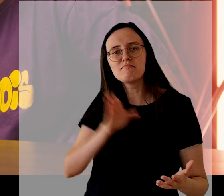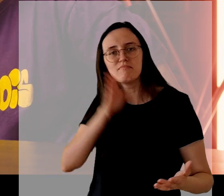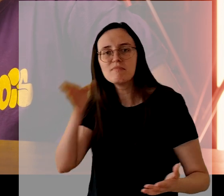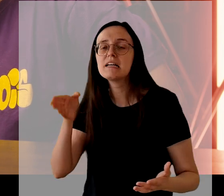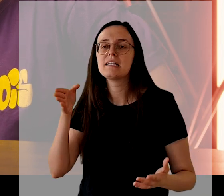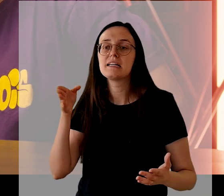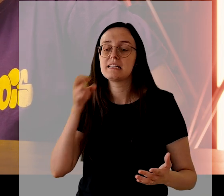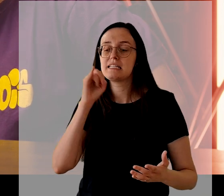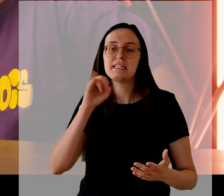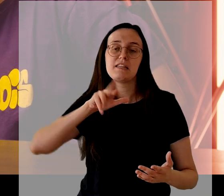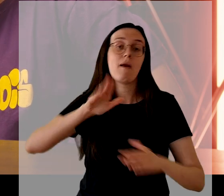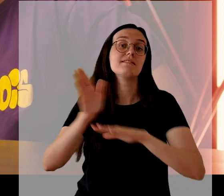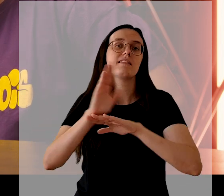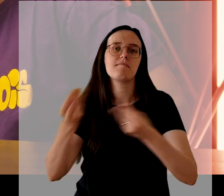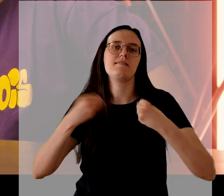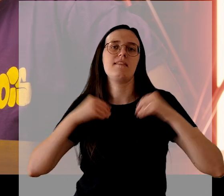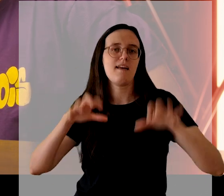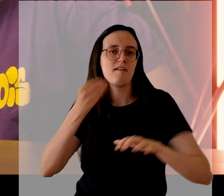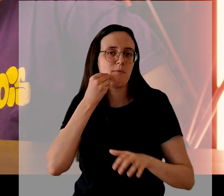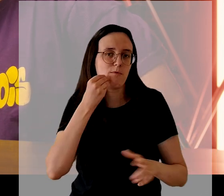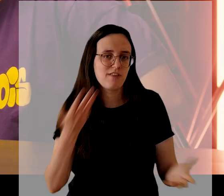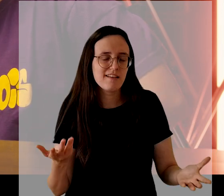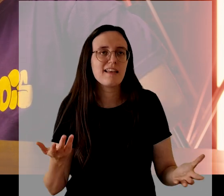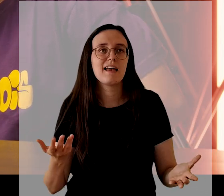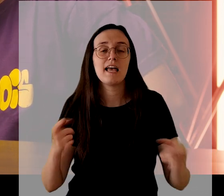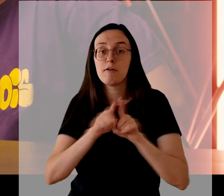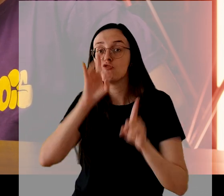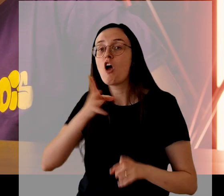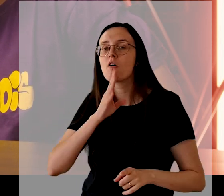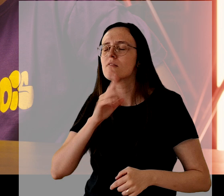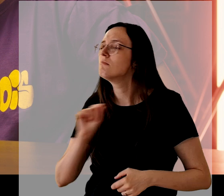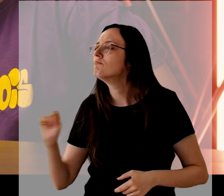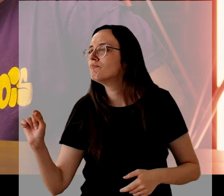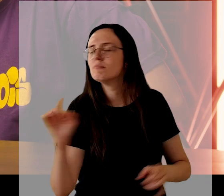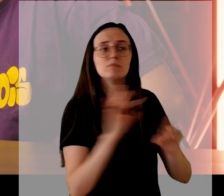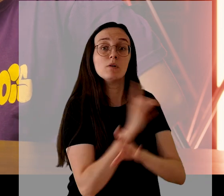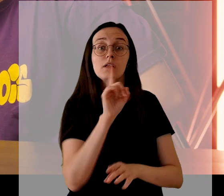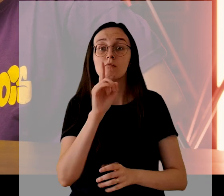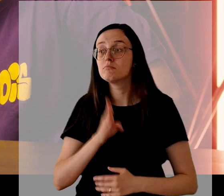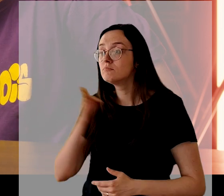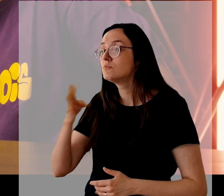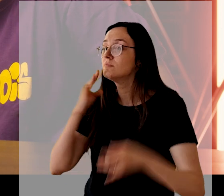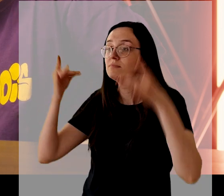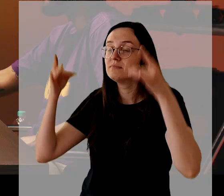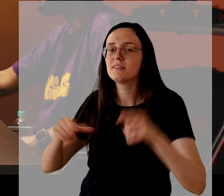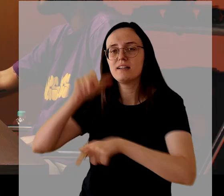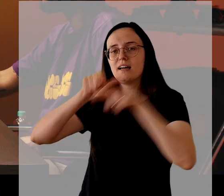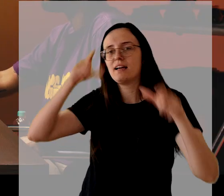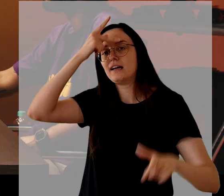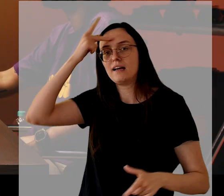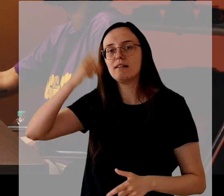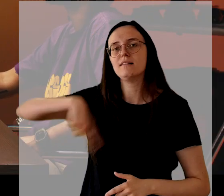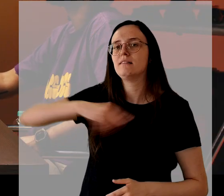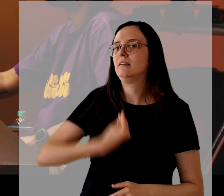acessando se não fosse os cinemas. E não só conhecer, passar por lá, né? Conhecer intimamente as pessoas que habitam